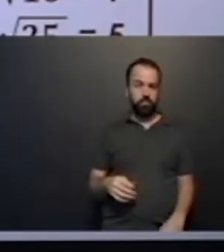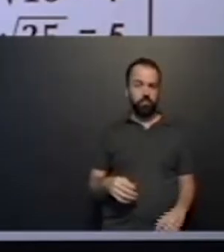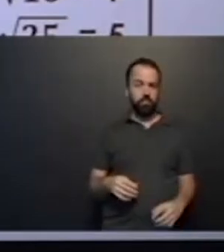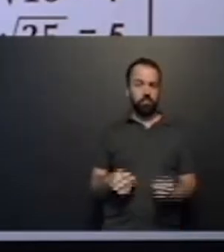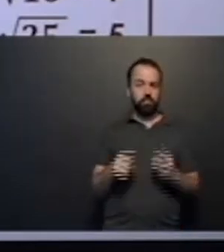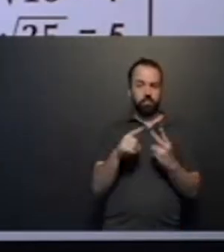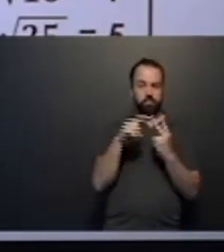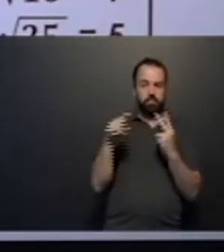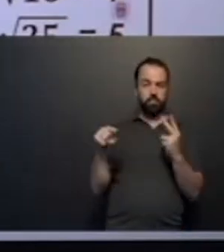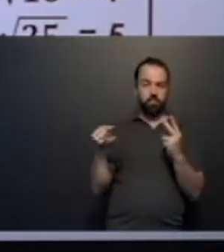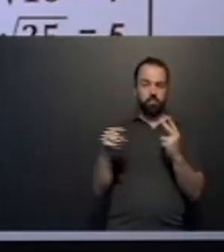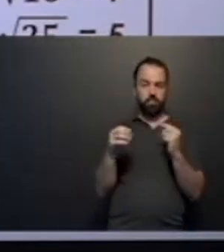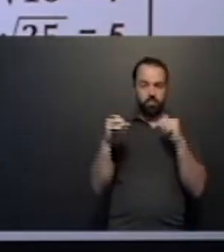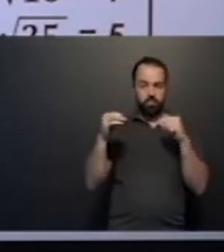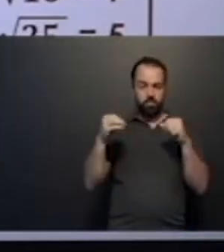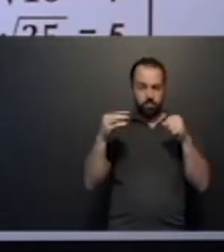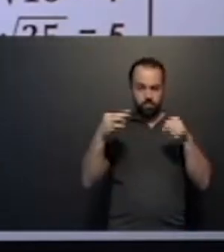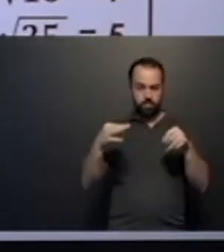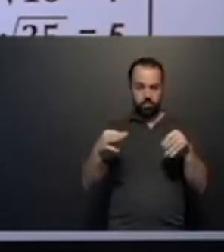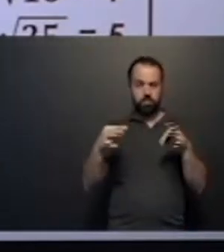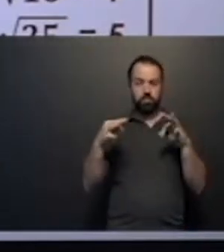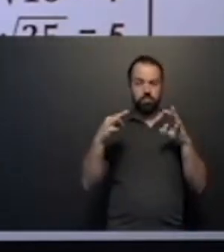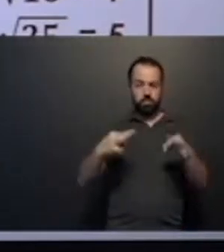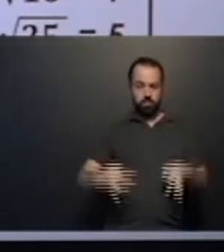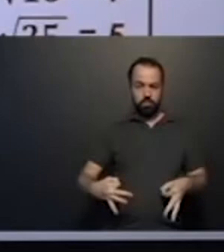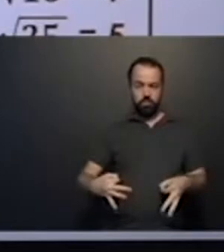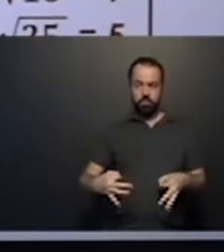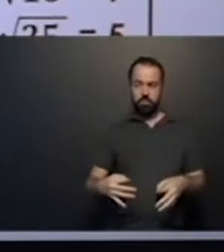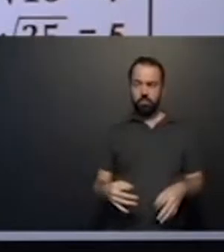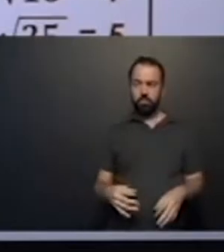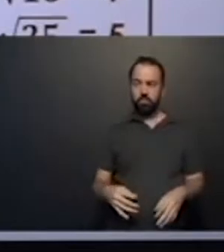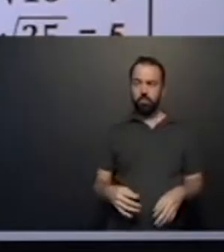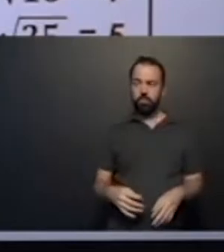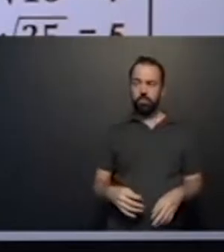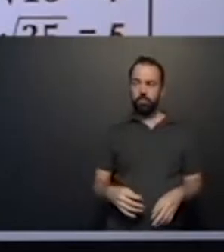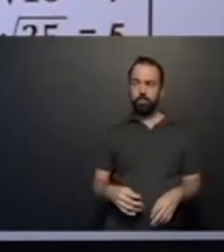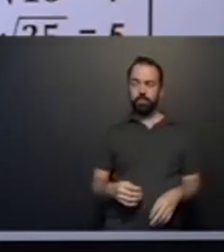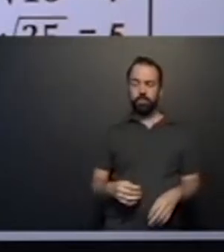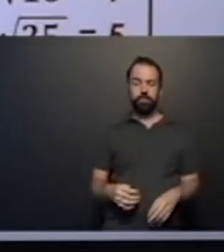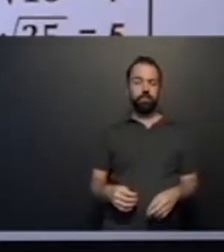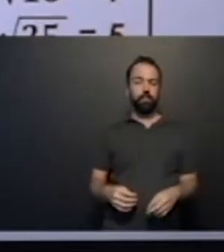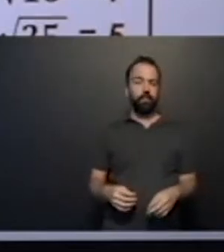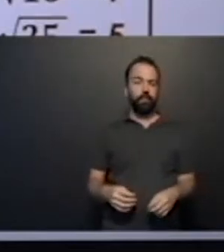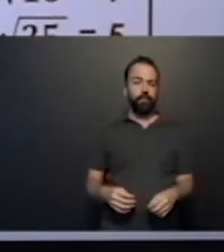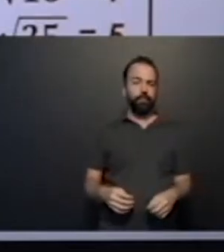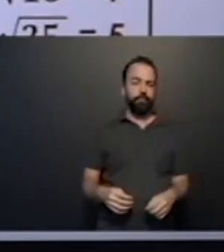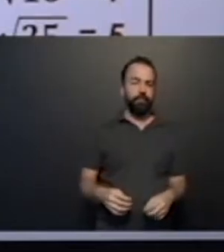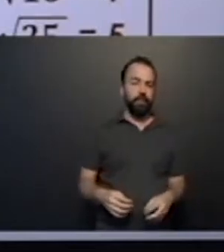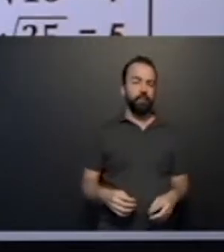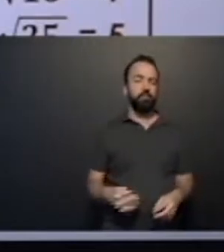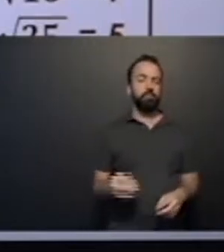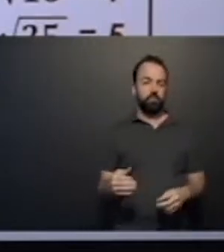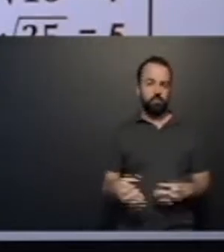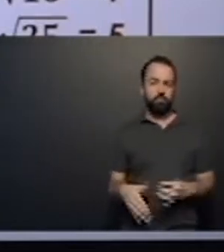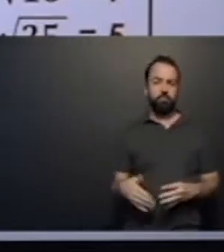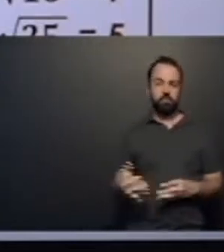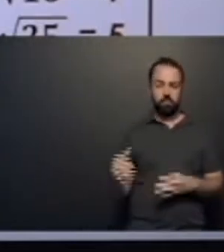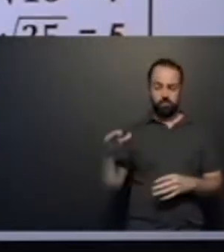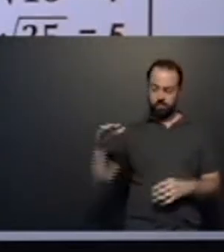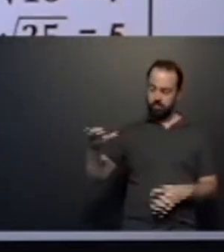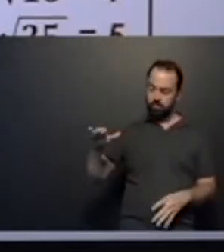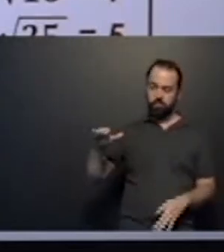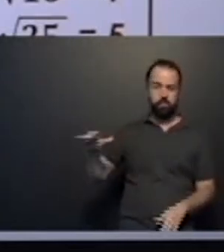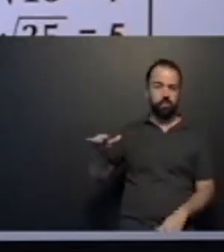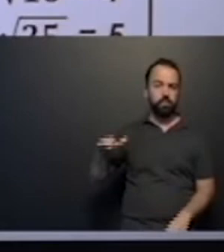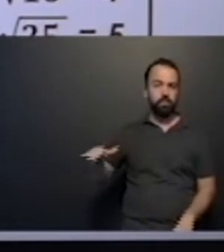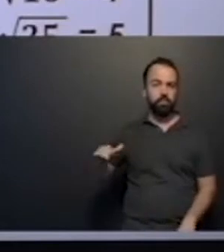né as primeiras aqui é nós teríamos aqui a próxima raiz quadrada de 81 que nove raiz